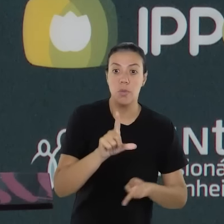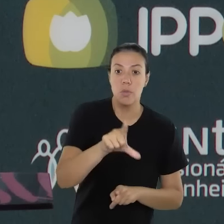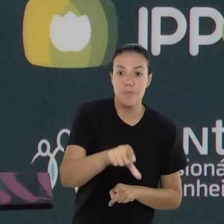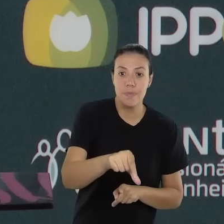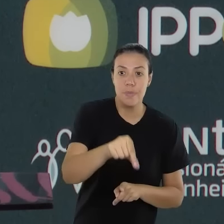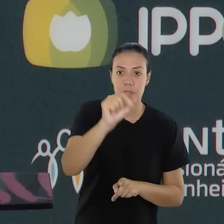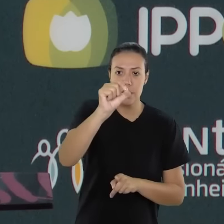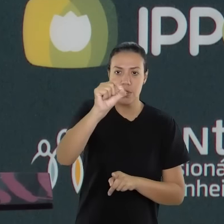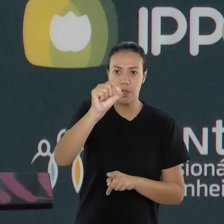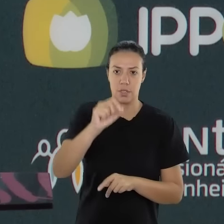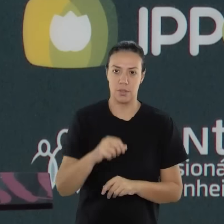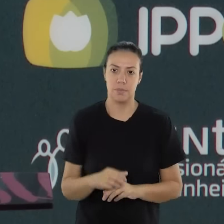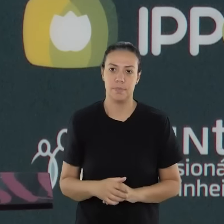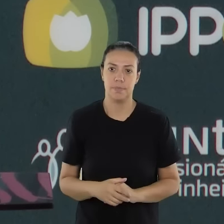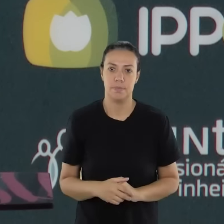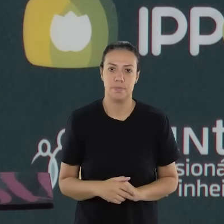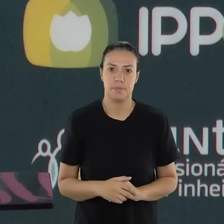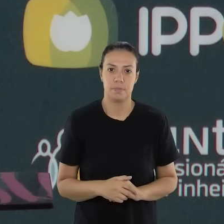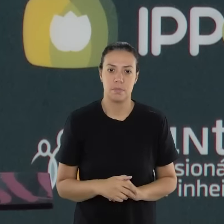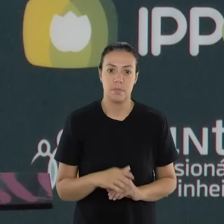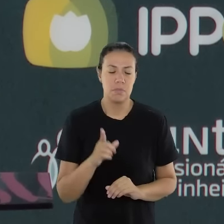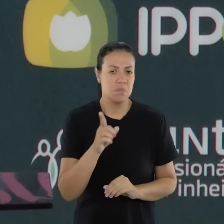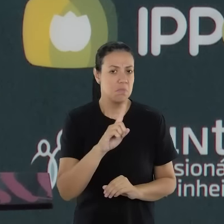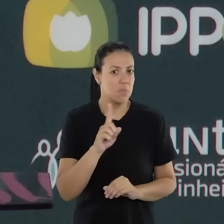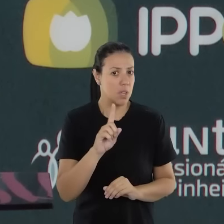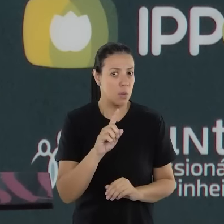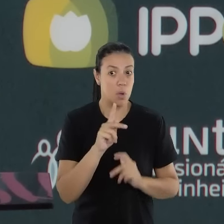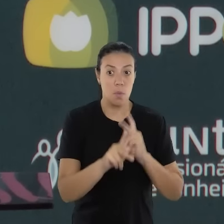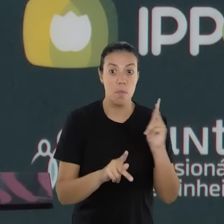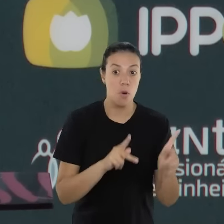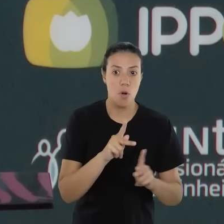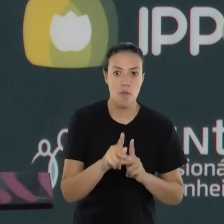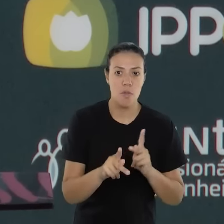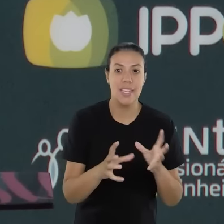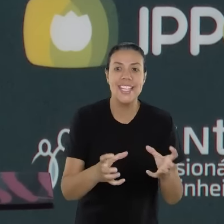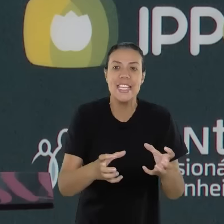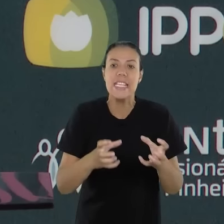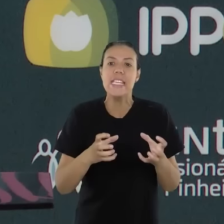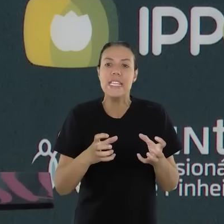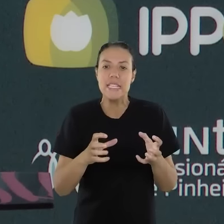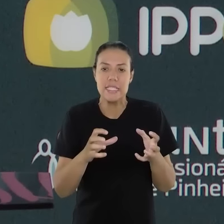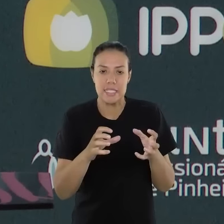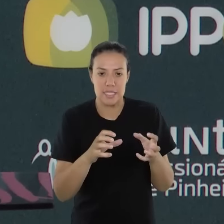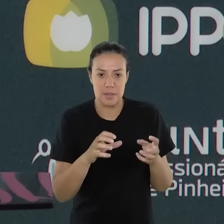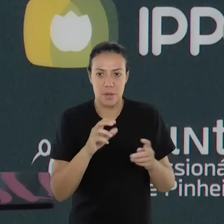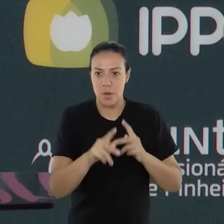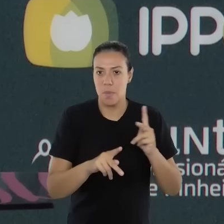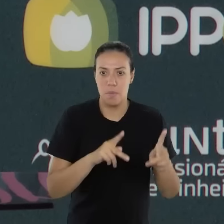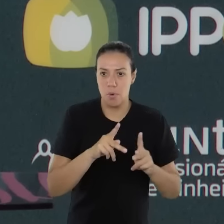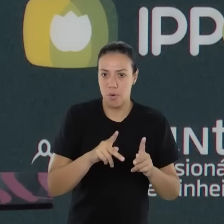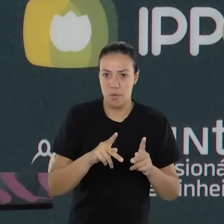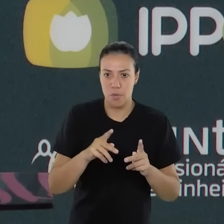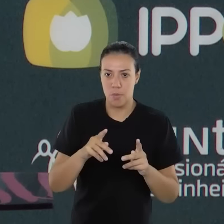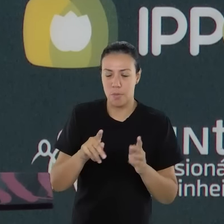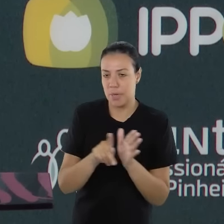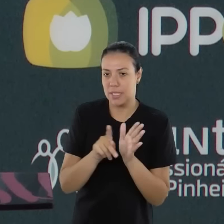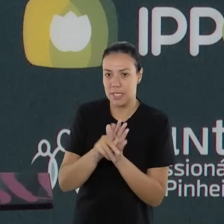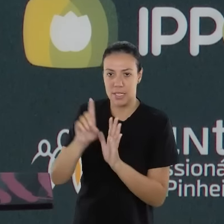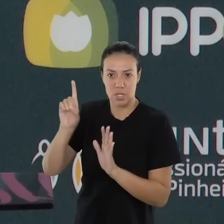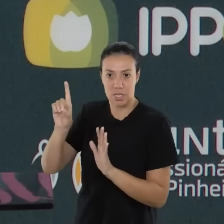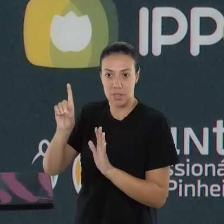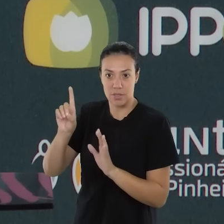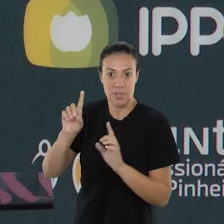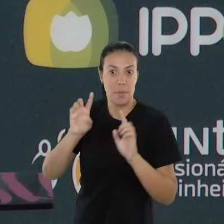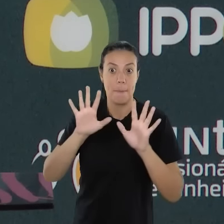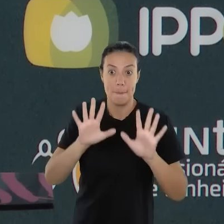O povo de Deus não é um povo que se fez povo, é um povo que foi escolhido para ser de Deus. E